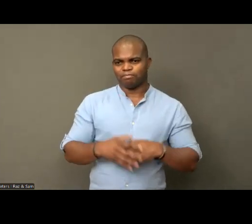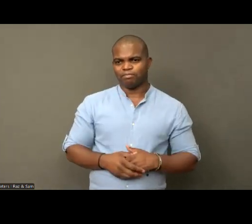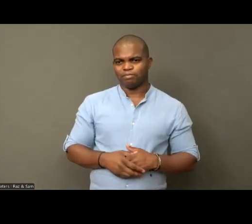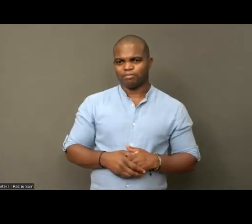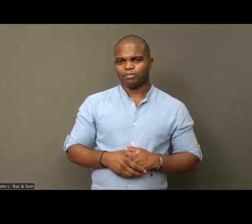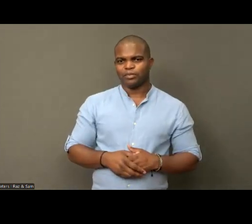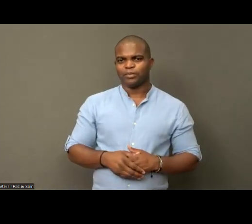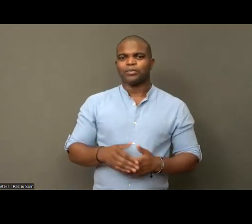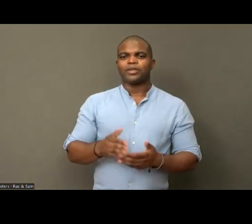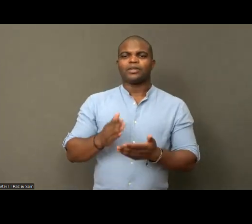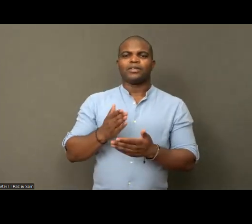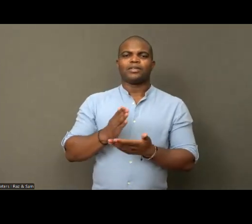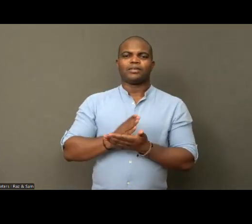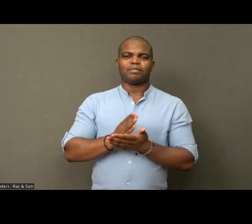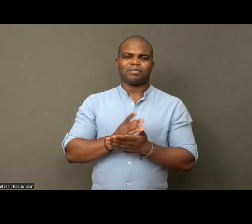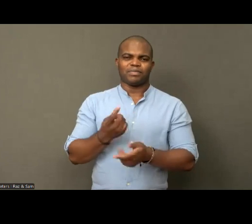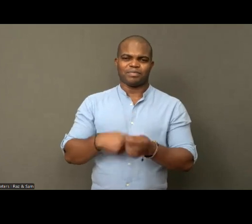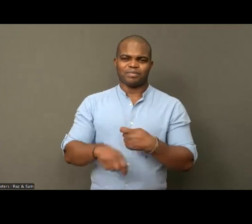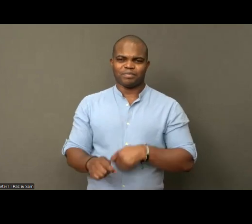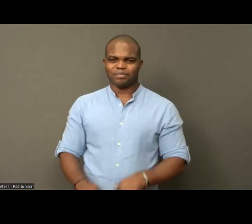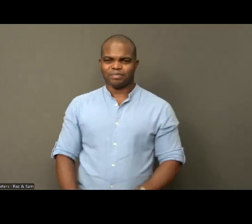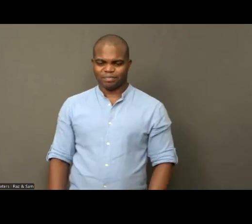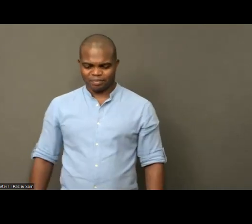por sua participação.